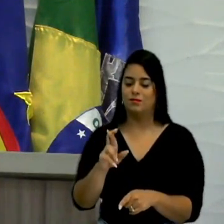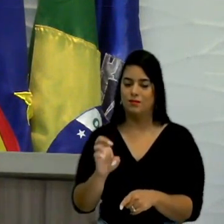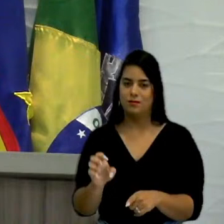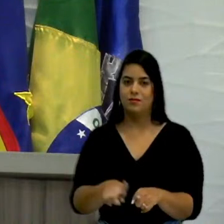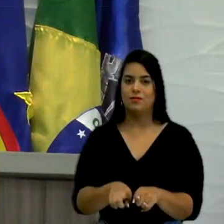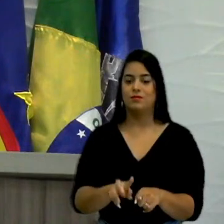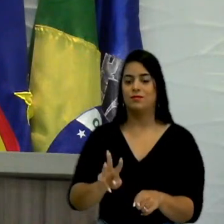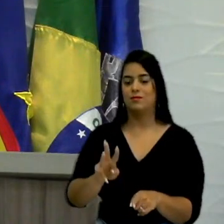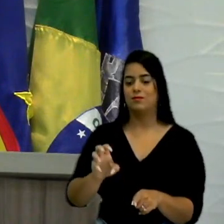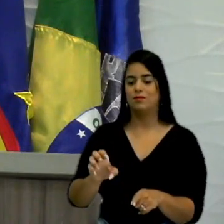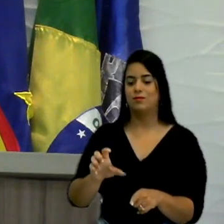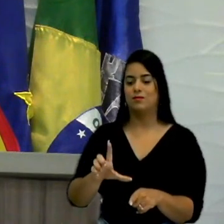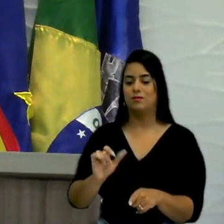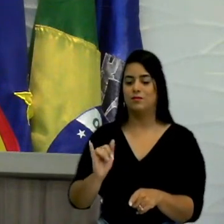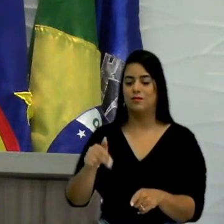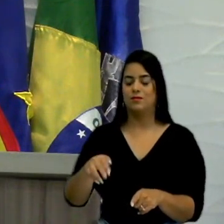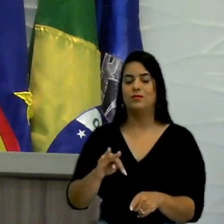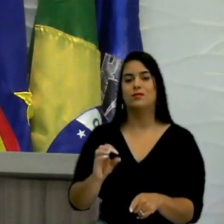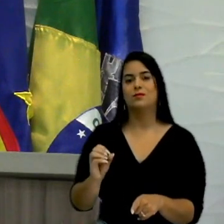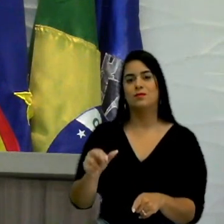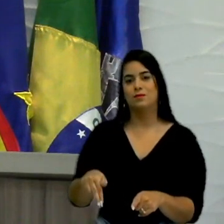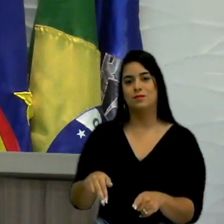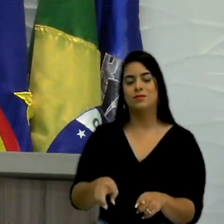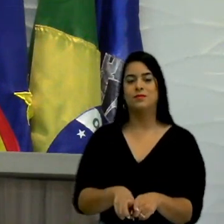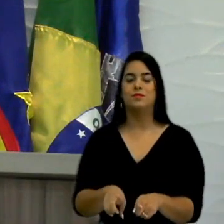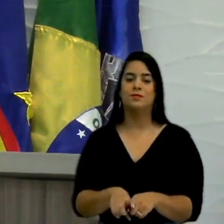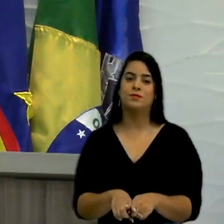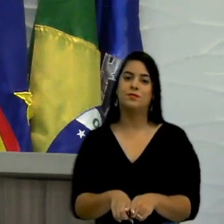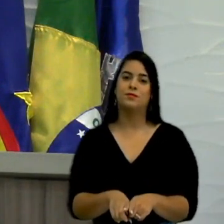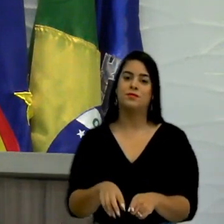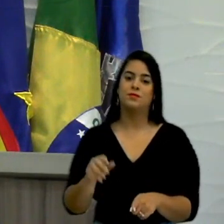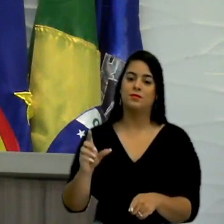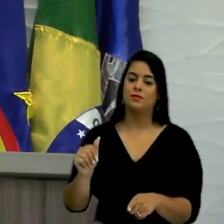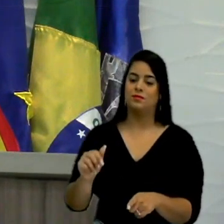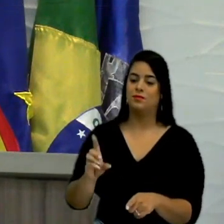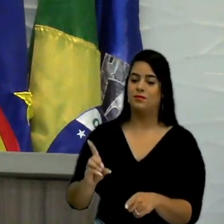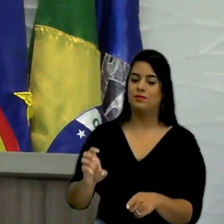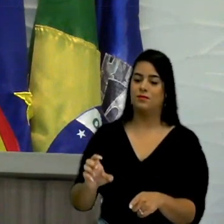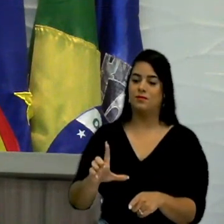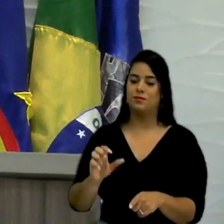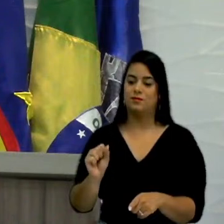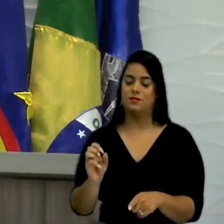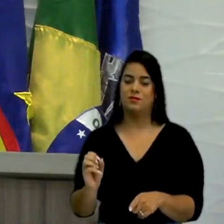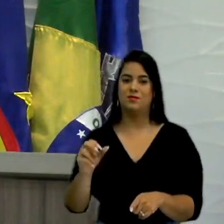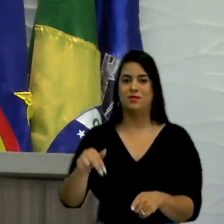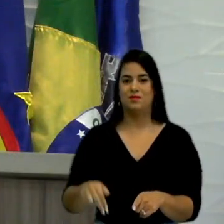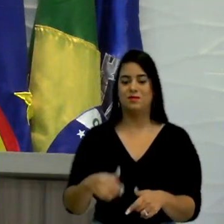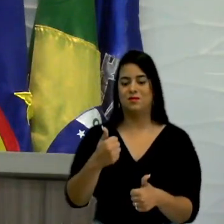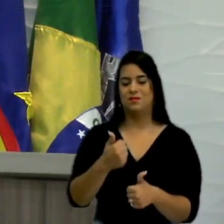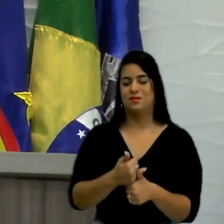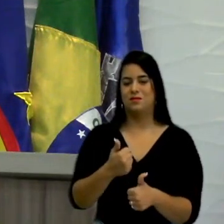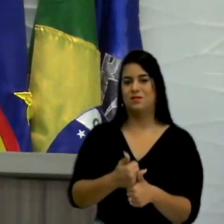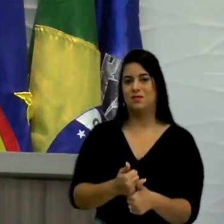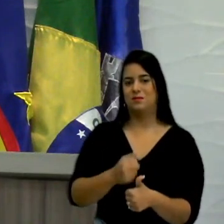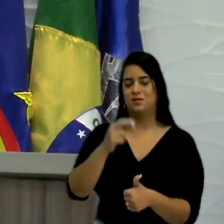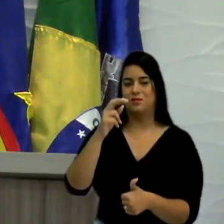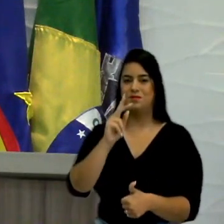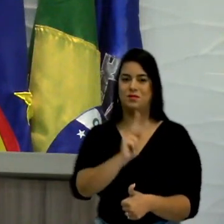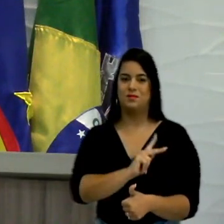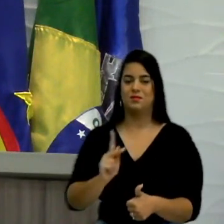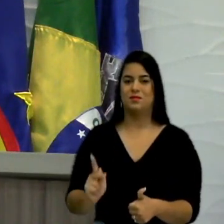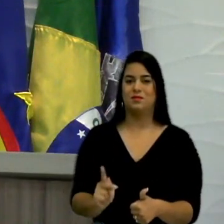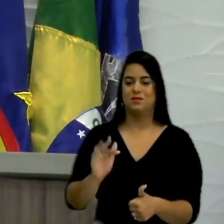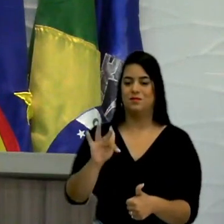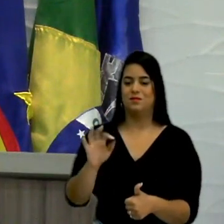Wellington Feitosa, nosso amiguetinho lá do Gama, Adelson, vice-presidente da FETAP,